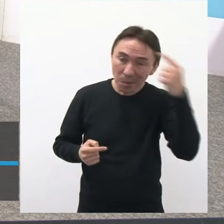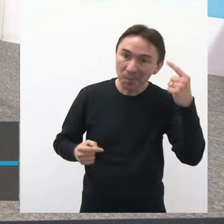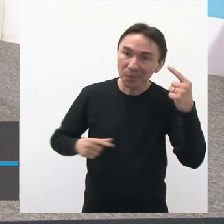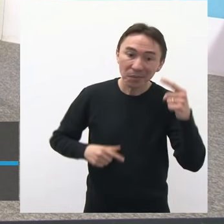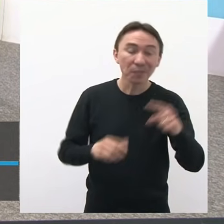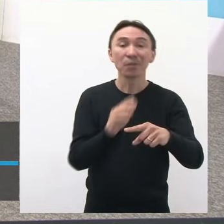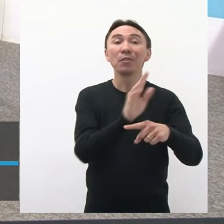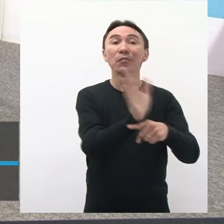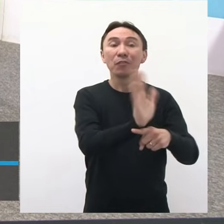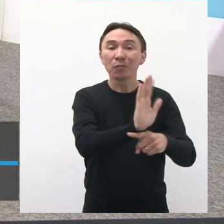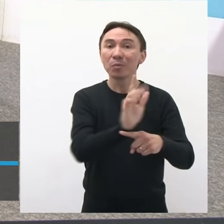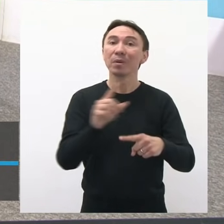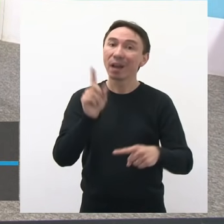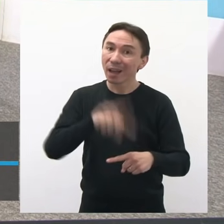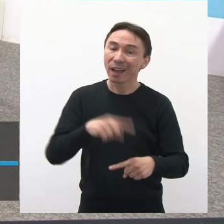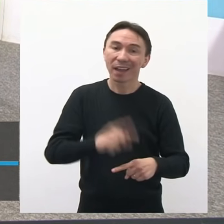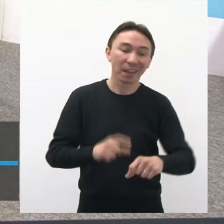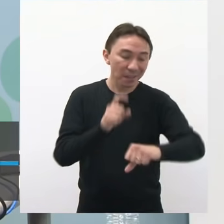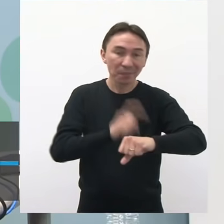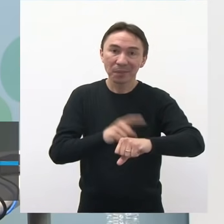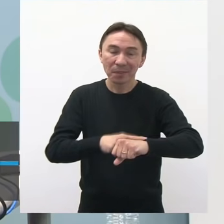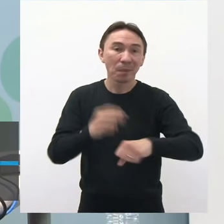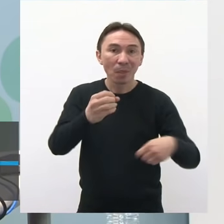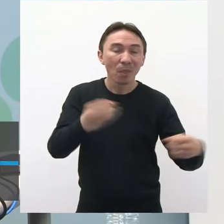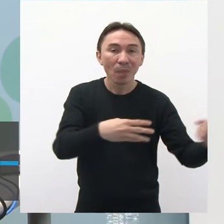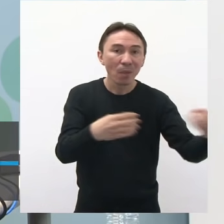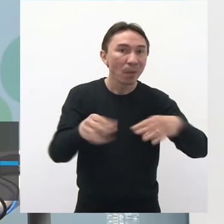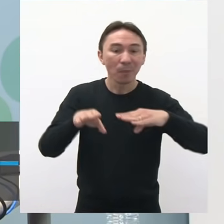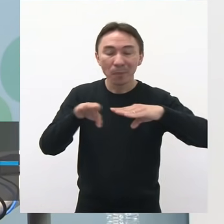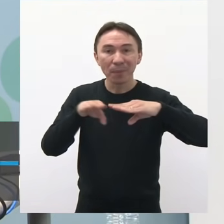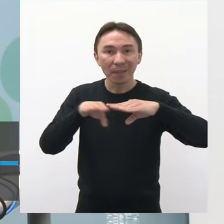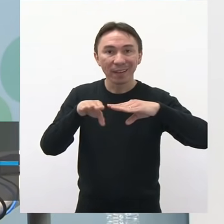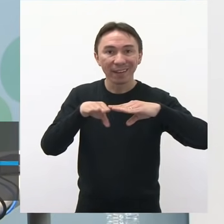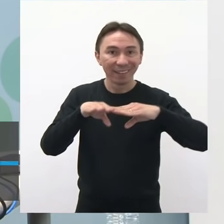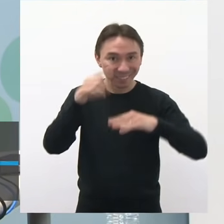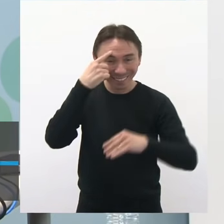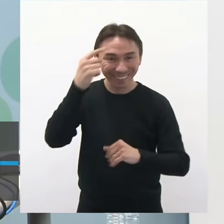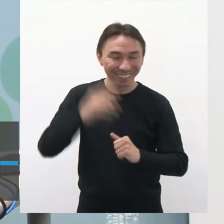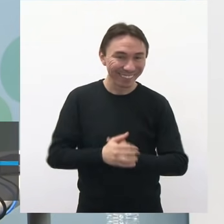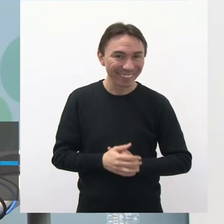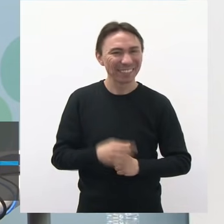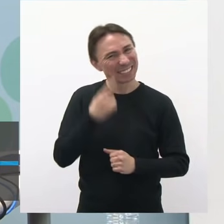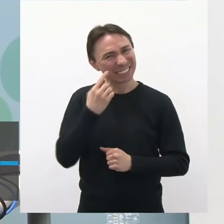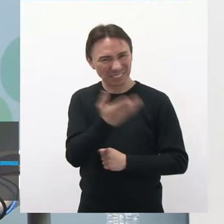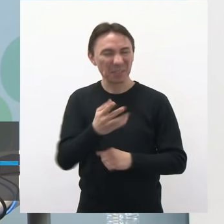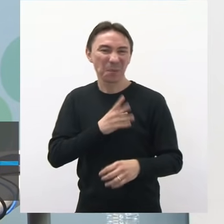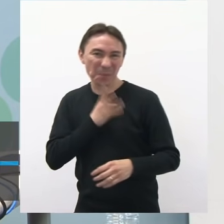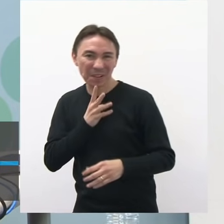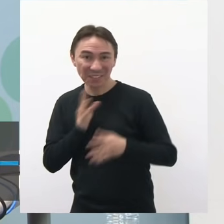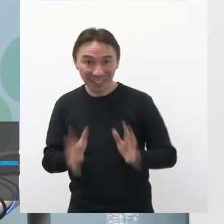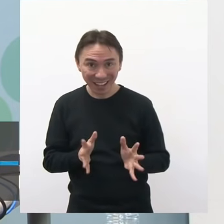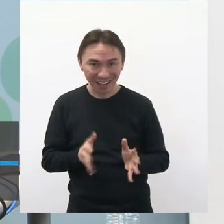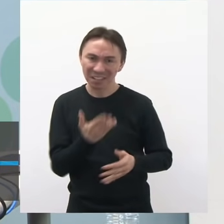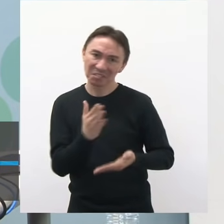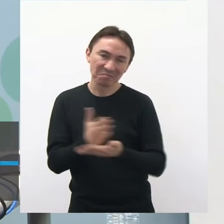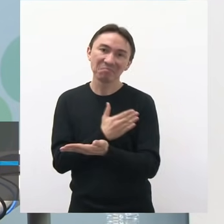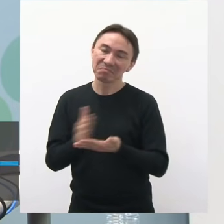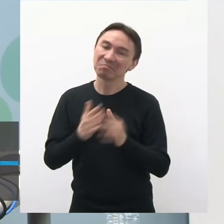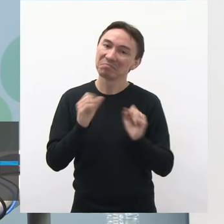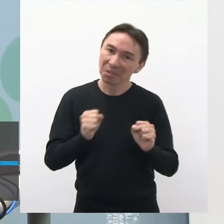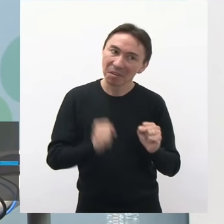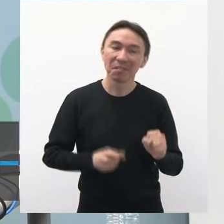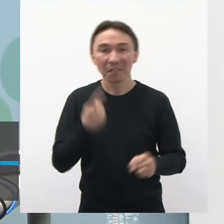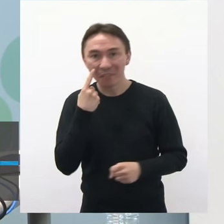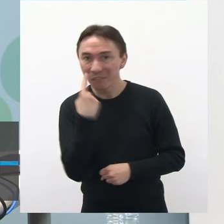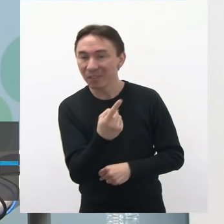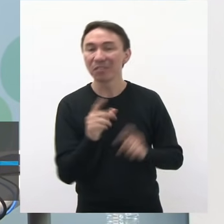do Charlie Chaplin. Isso, muito bom, verdade. Eu não sei se os nossos estudantes já conhecem, possível que alguns já tenham assistido e outros ainda não. Está disponível